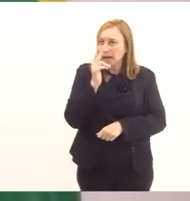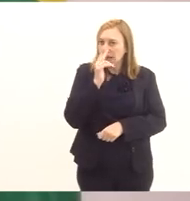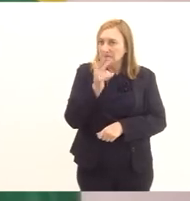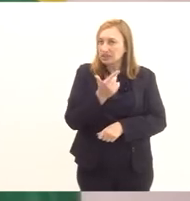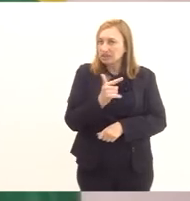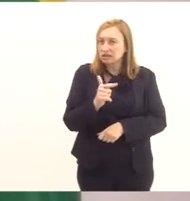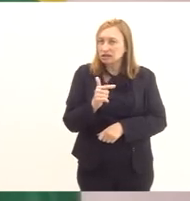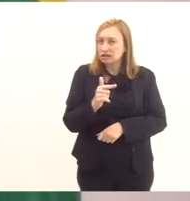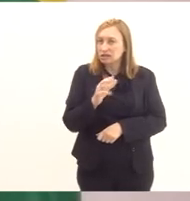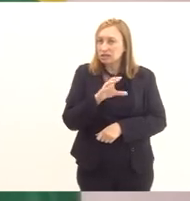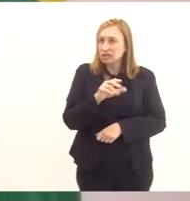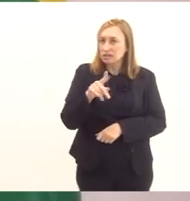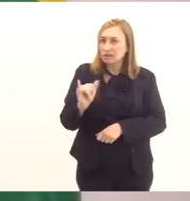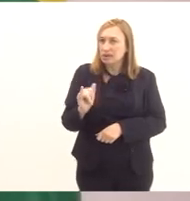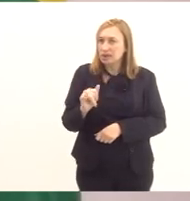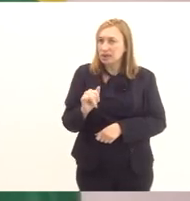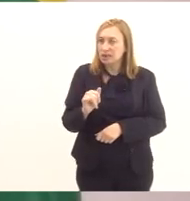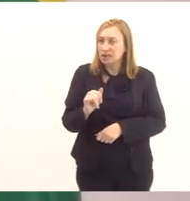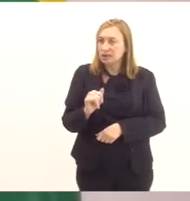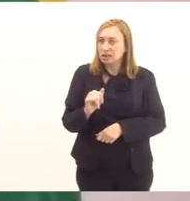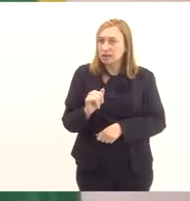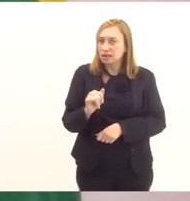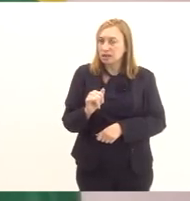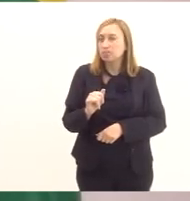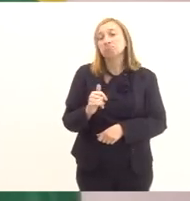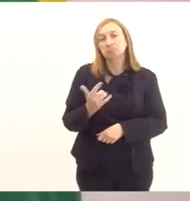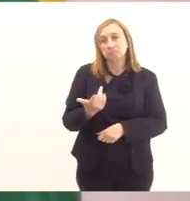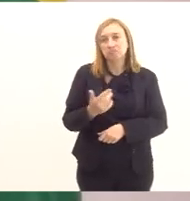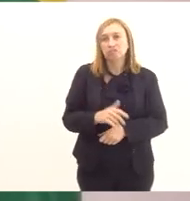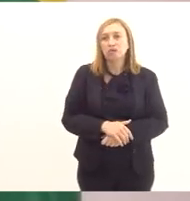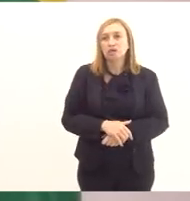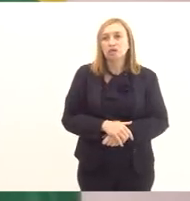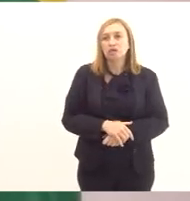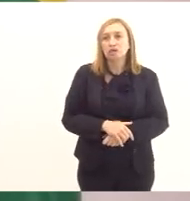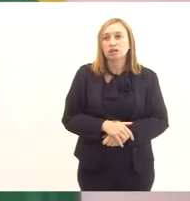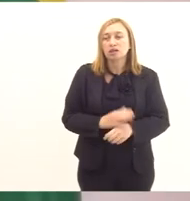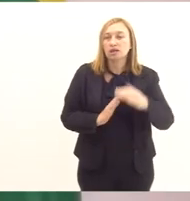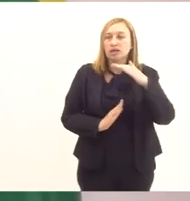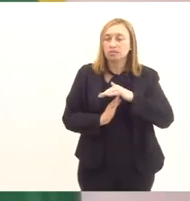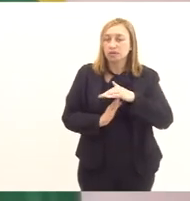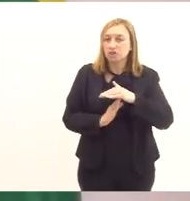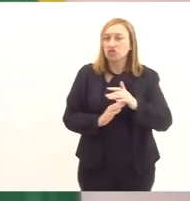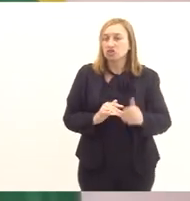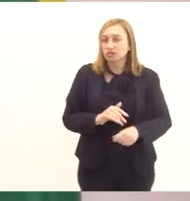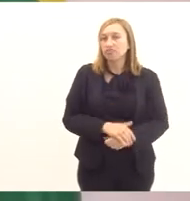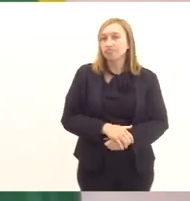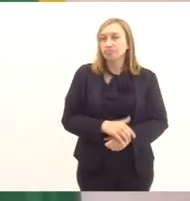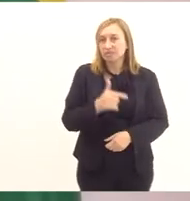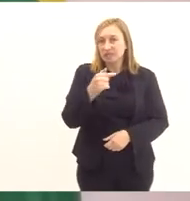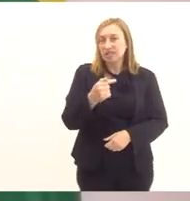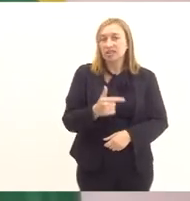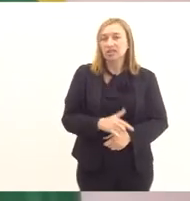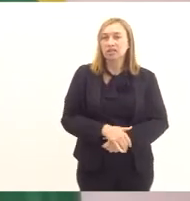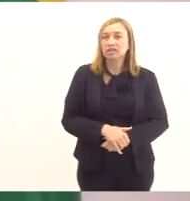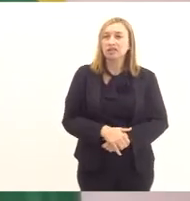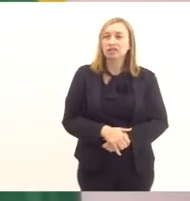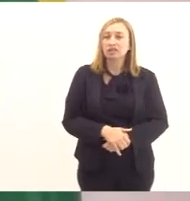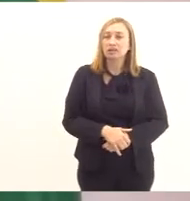parece que não há sete esse peixe funcionando ao mesmo tempo é o limite de sete e